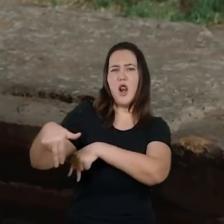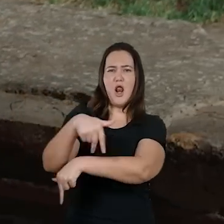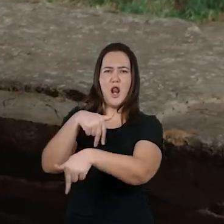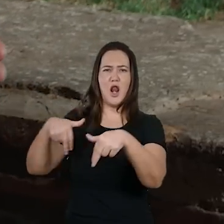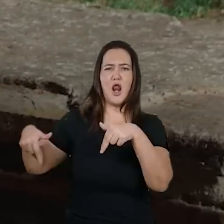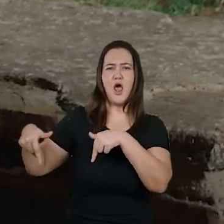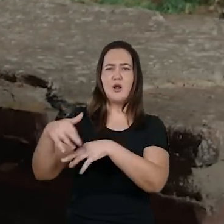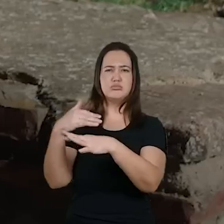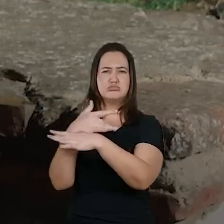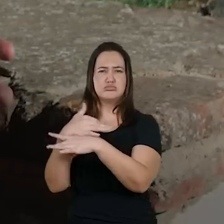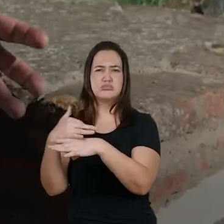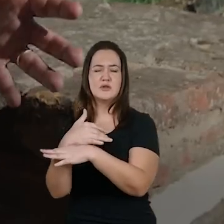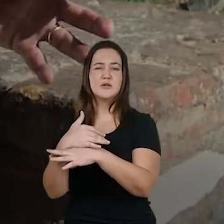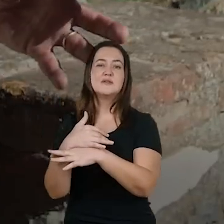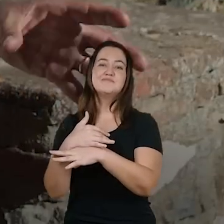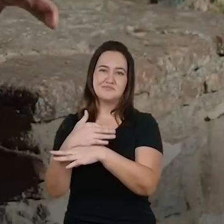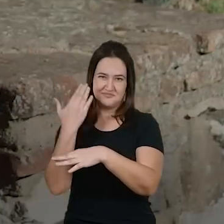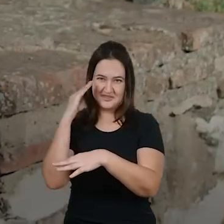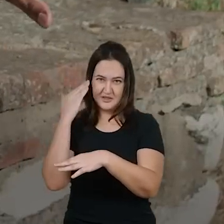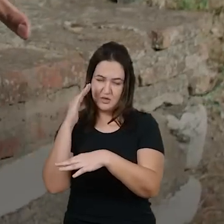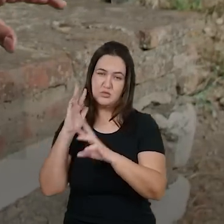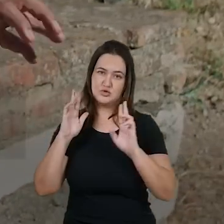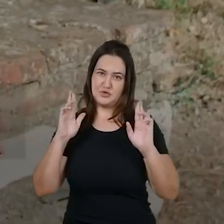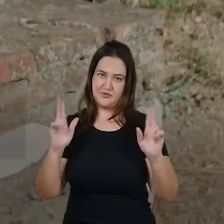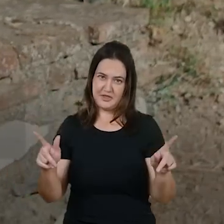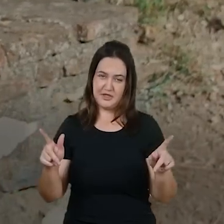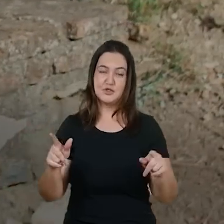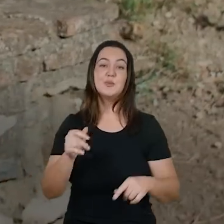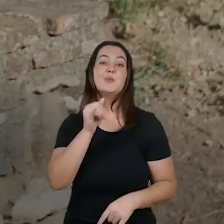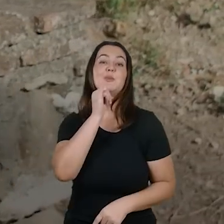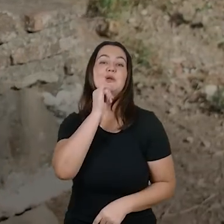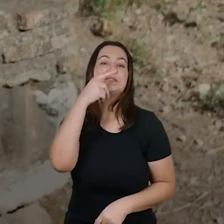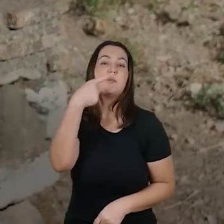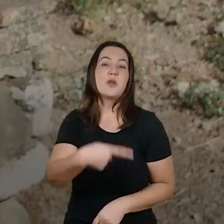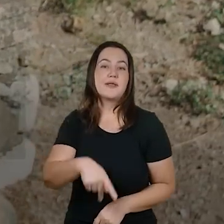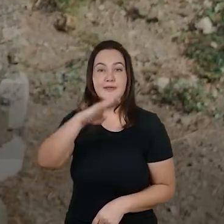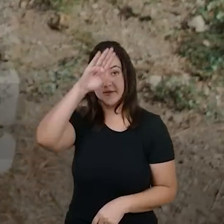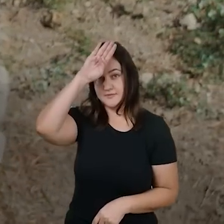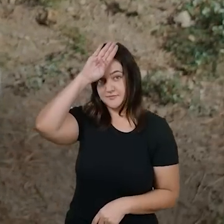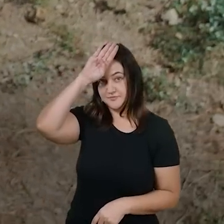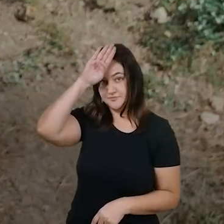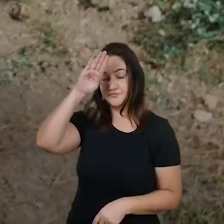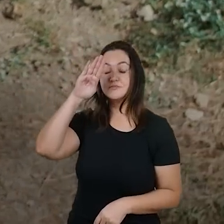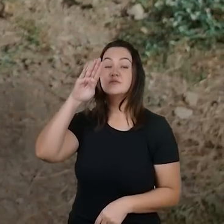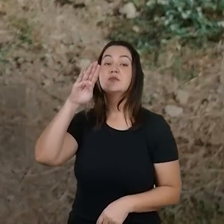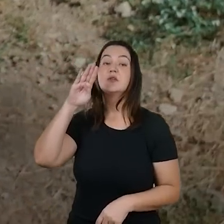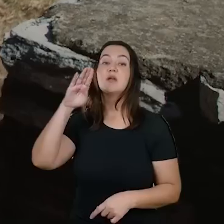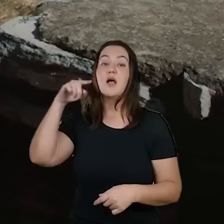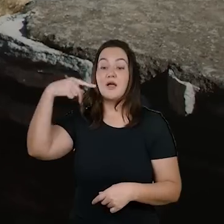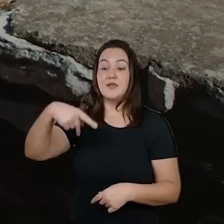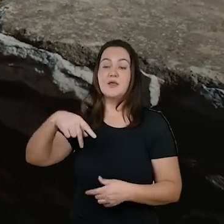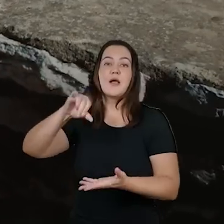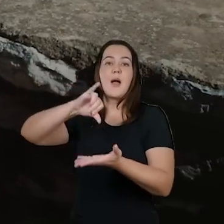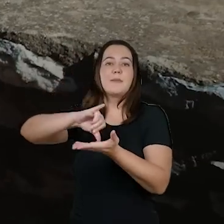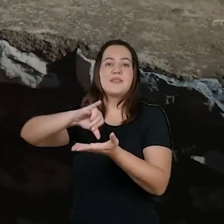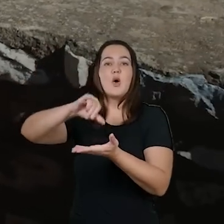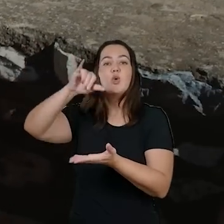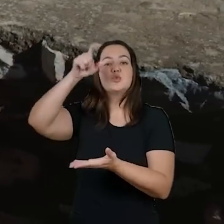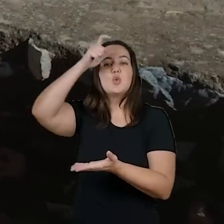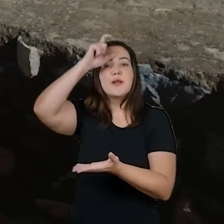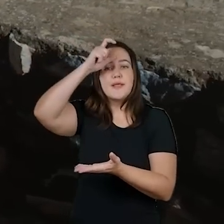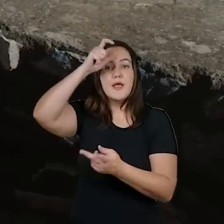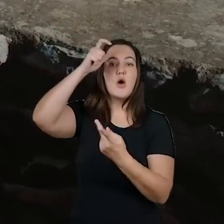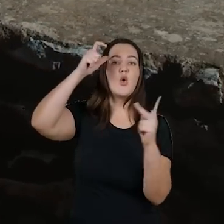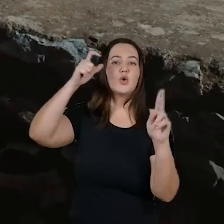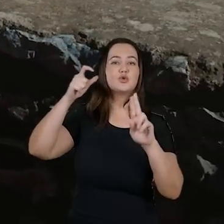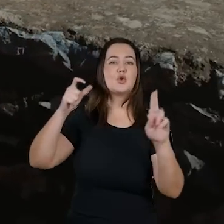falar em termos turcos, é como se eu falasse de Istambul e de Ankara. Ankara, que é a capital da Turquia, e Istambul é uma